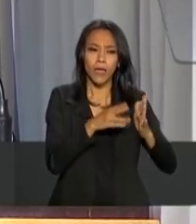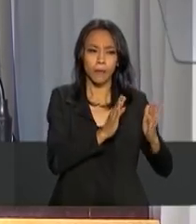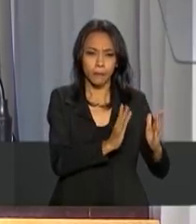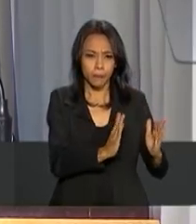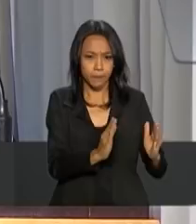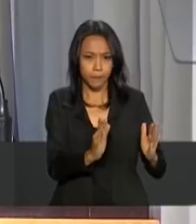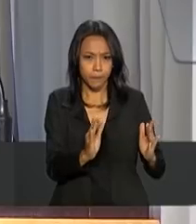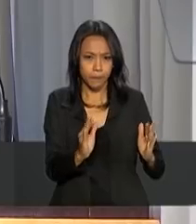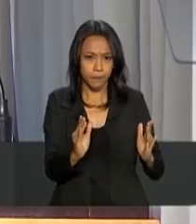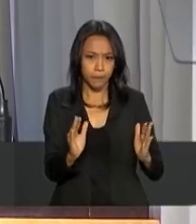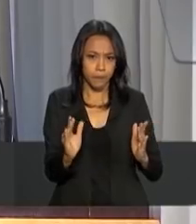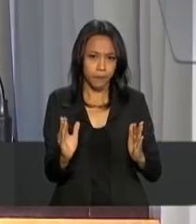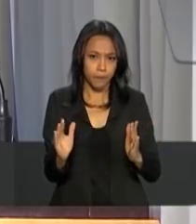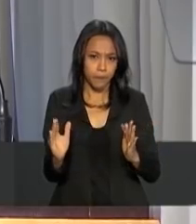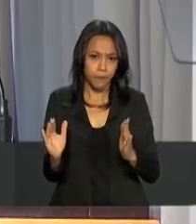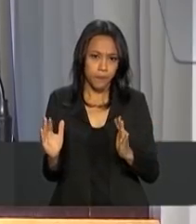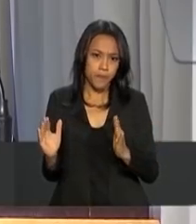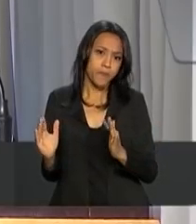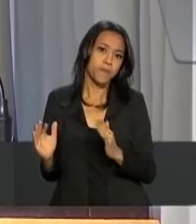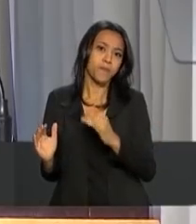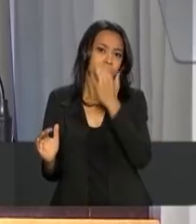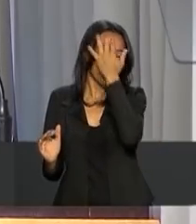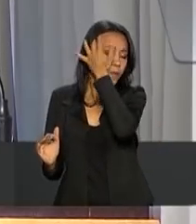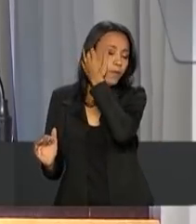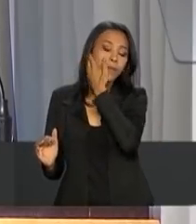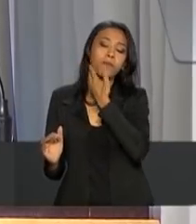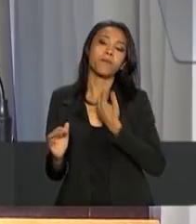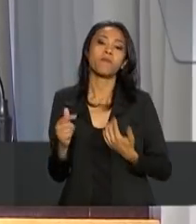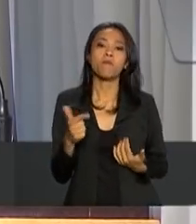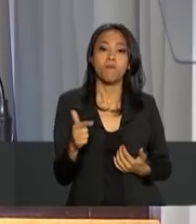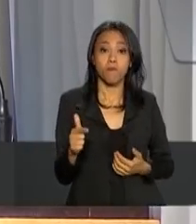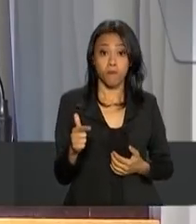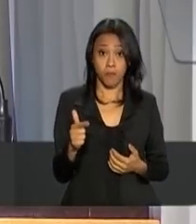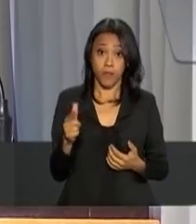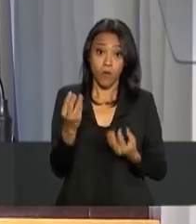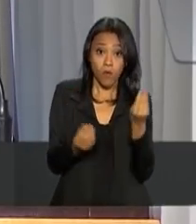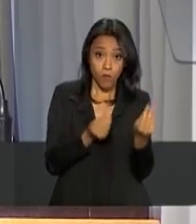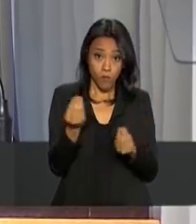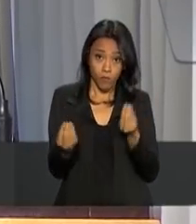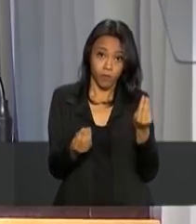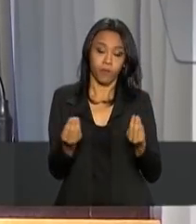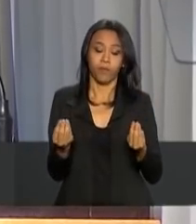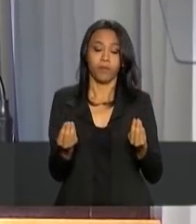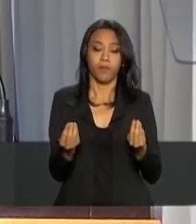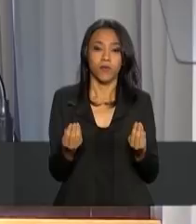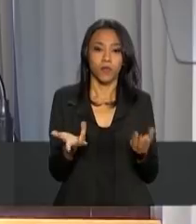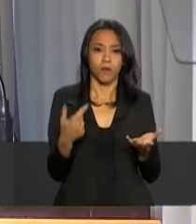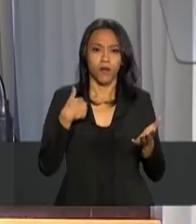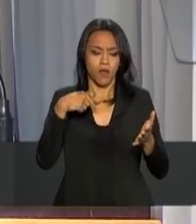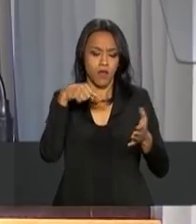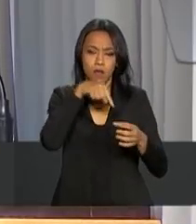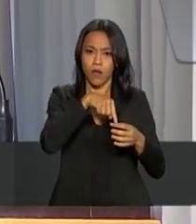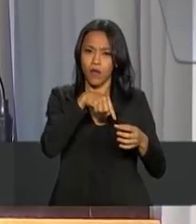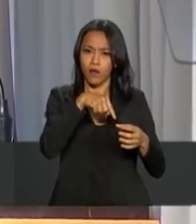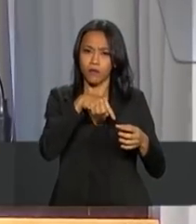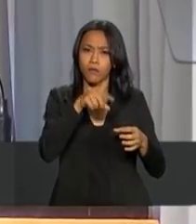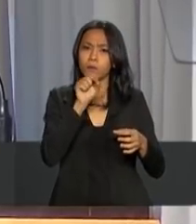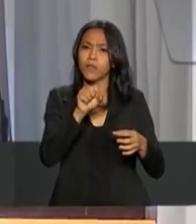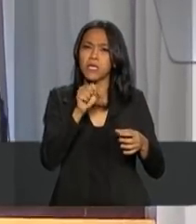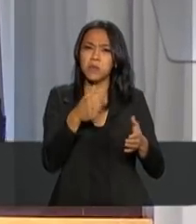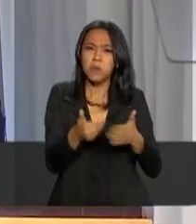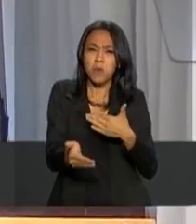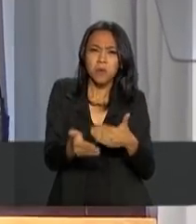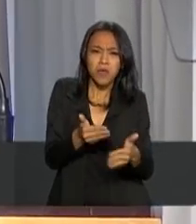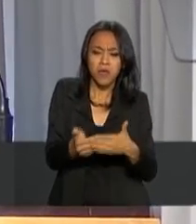norma programática, ela, embora não tenha exequibilidade, eficácia imediata, ela impede qualquer